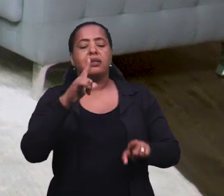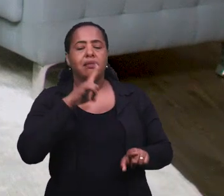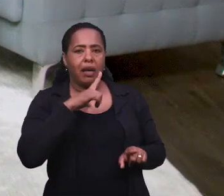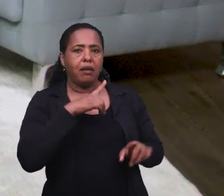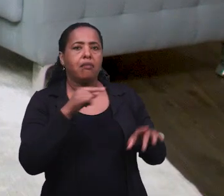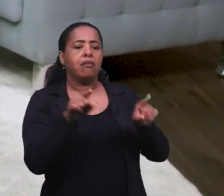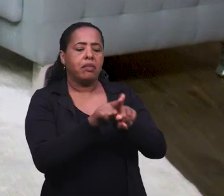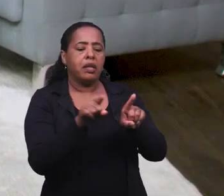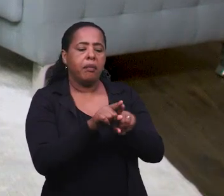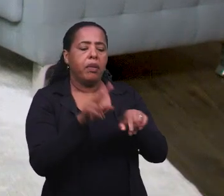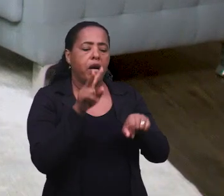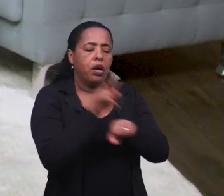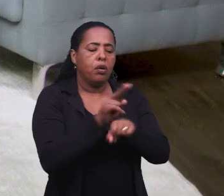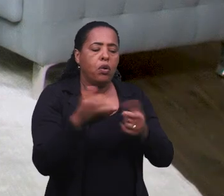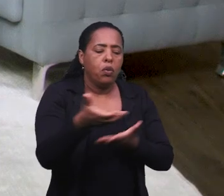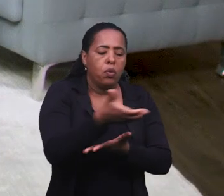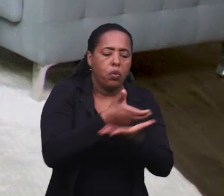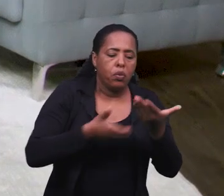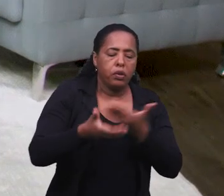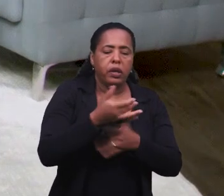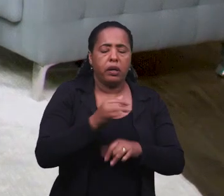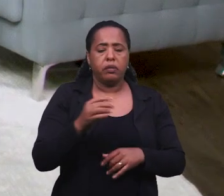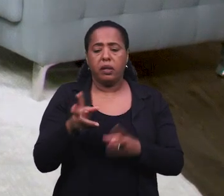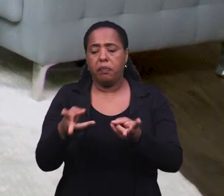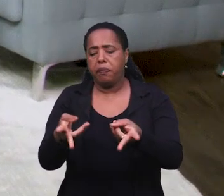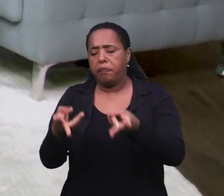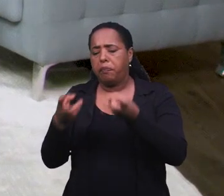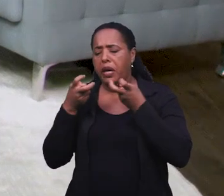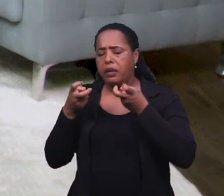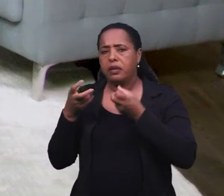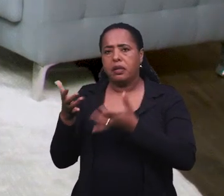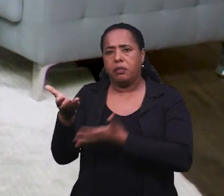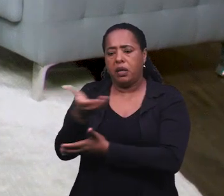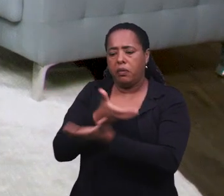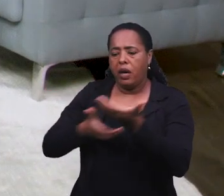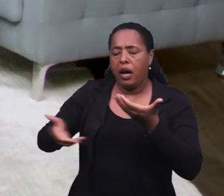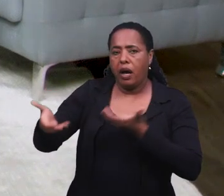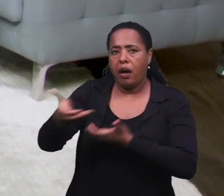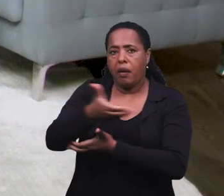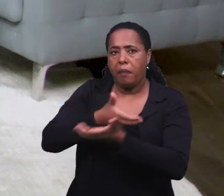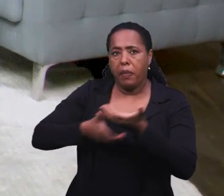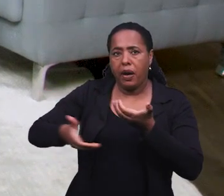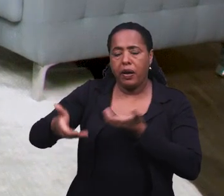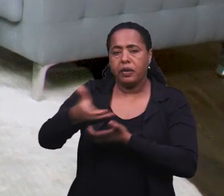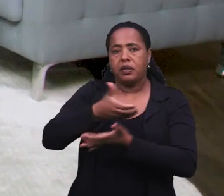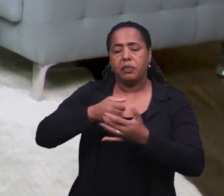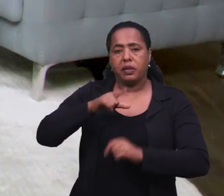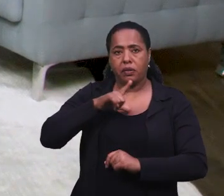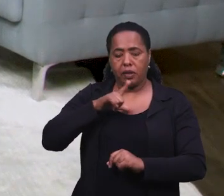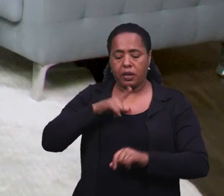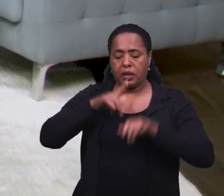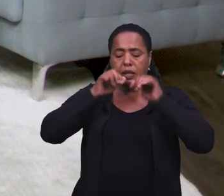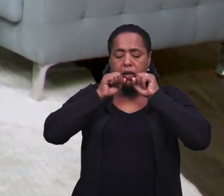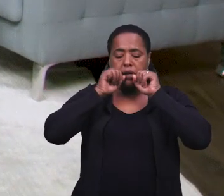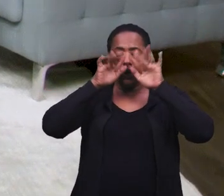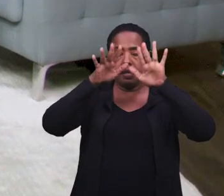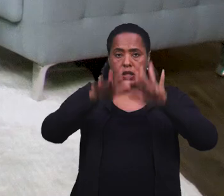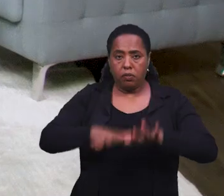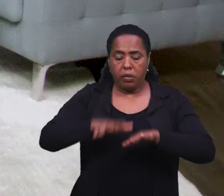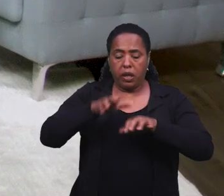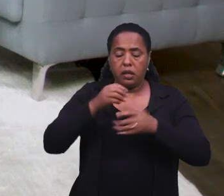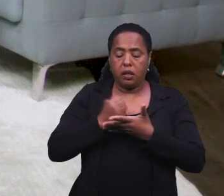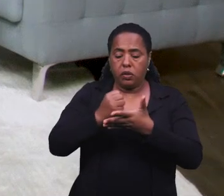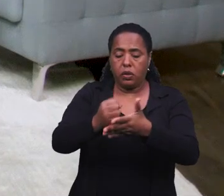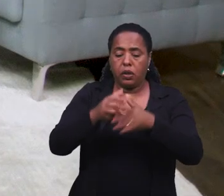minha igreja um irmão que há muitos anos ele está acamado. E nós temos esse trabalho lá na